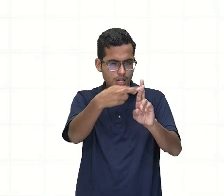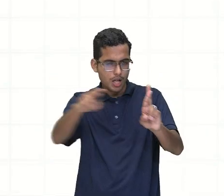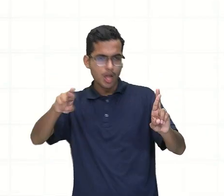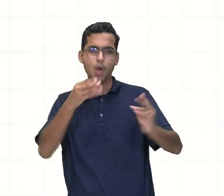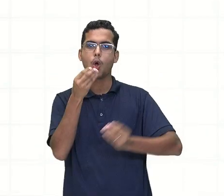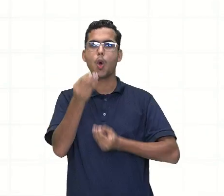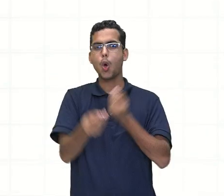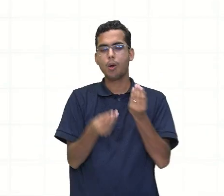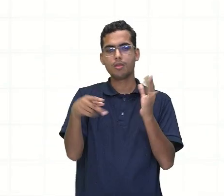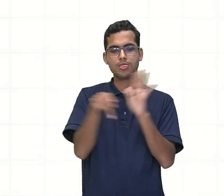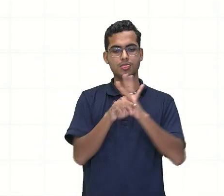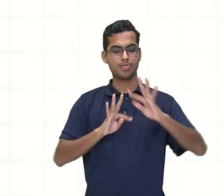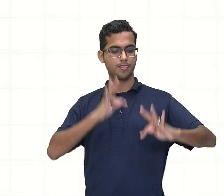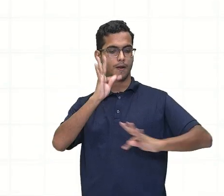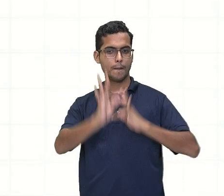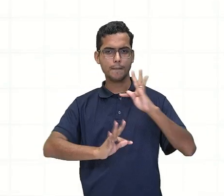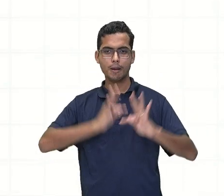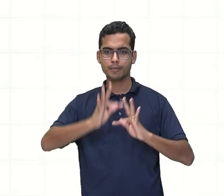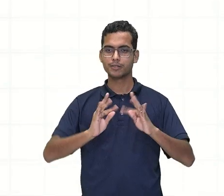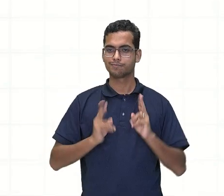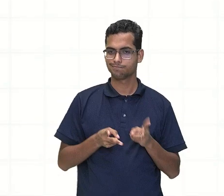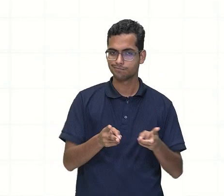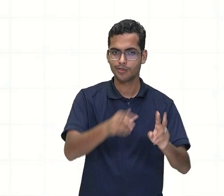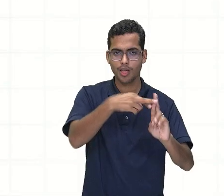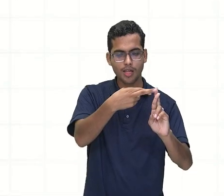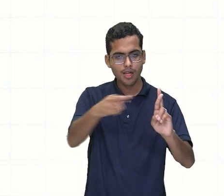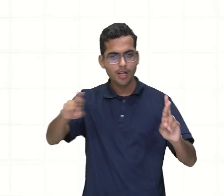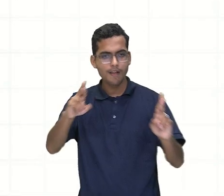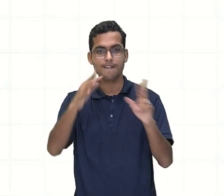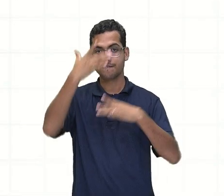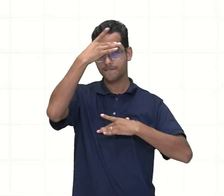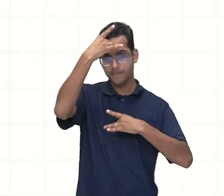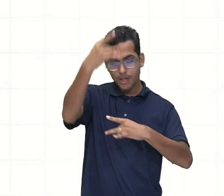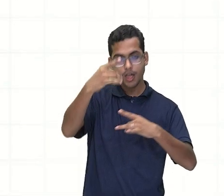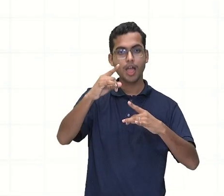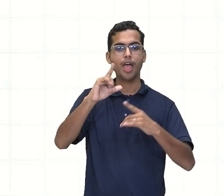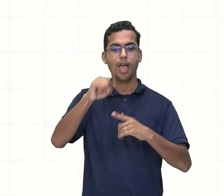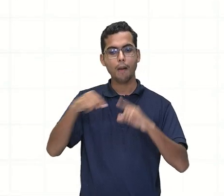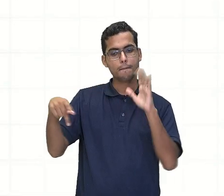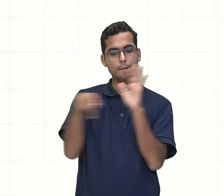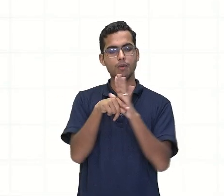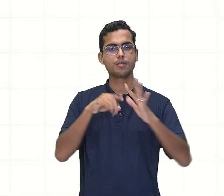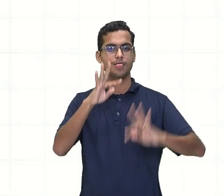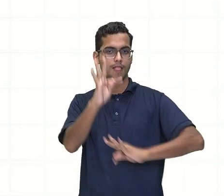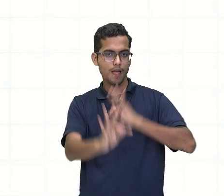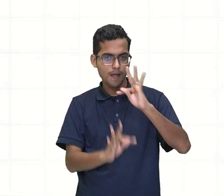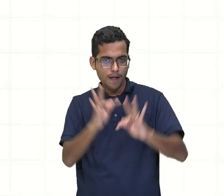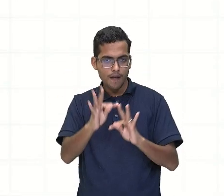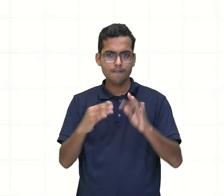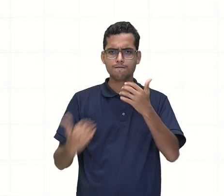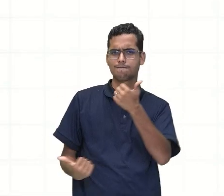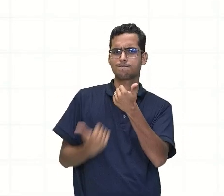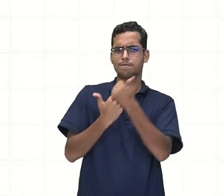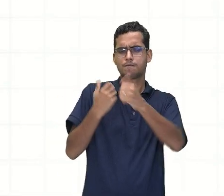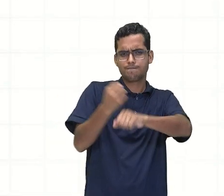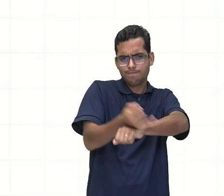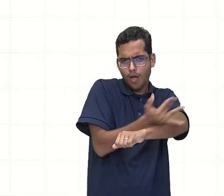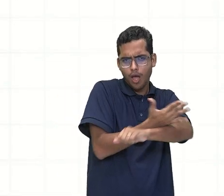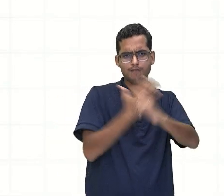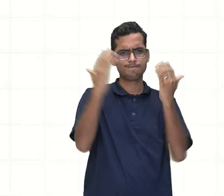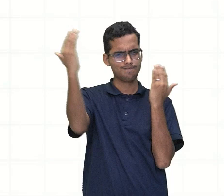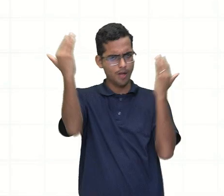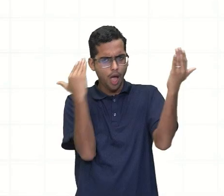forma de terapia, proporcionando suporte psicológico e emocional. Através de rituais, orações,